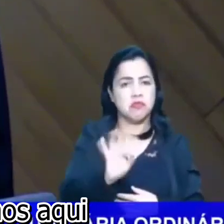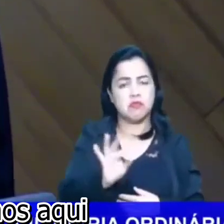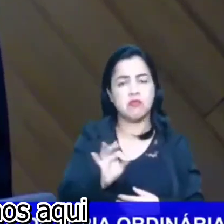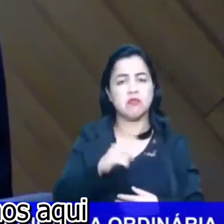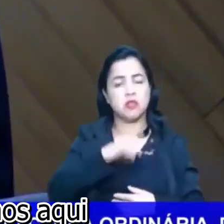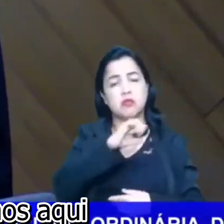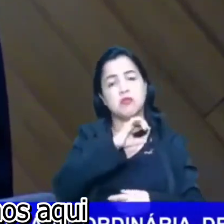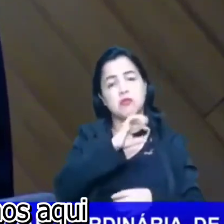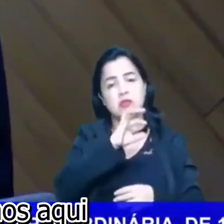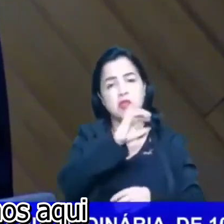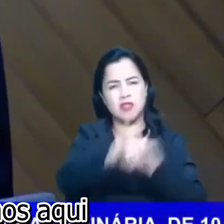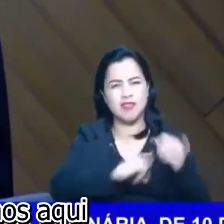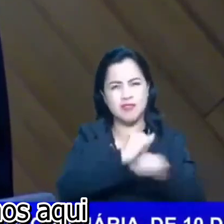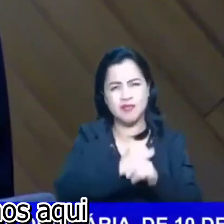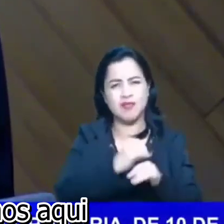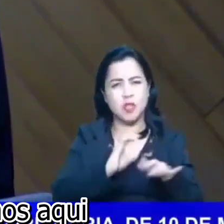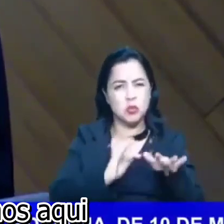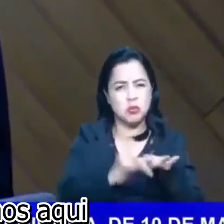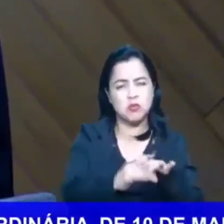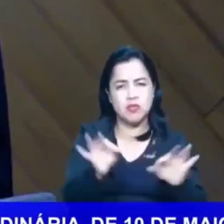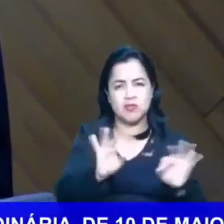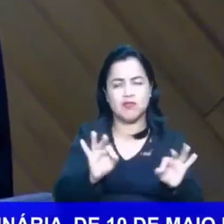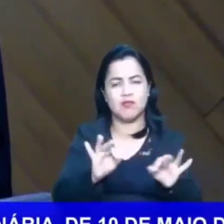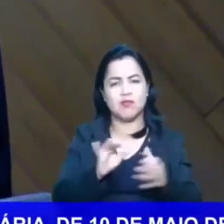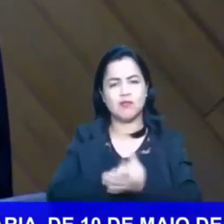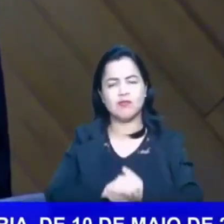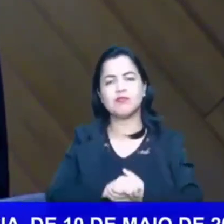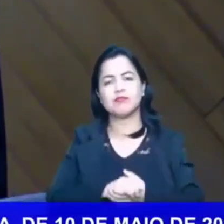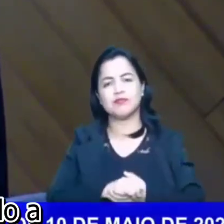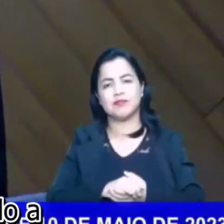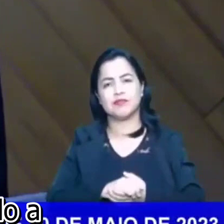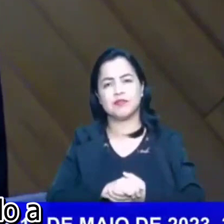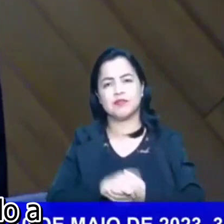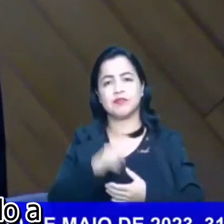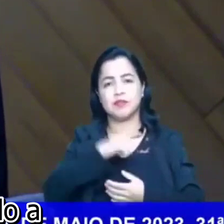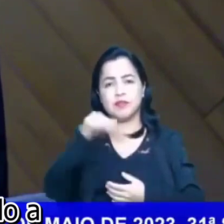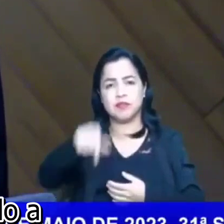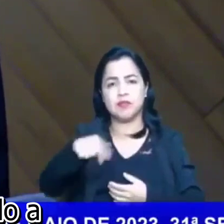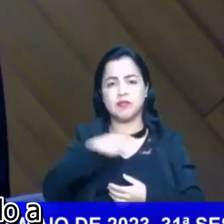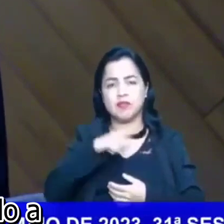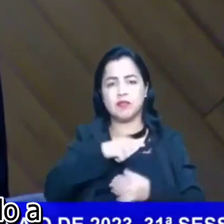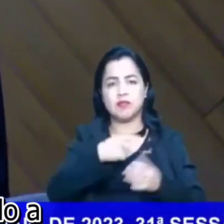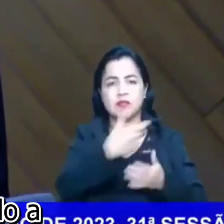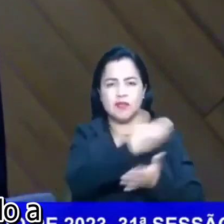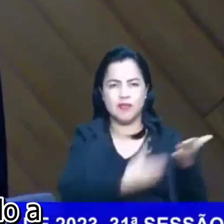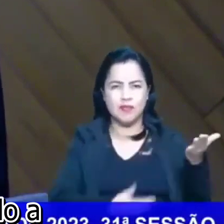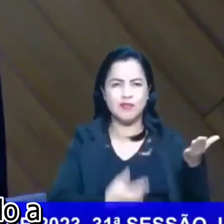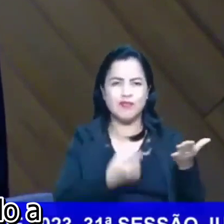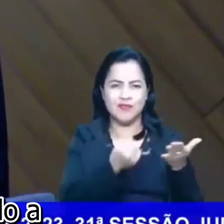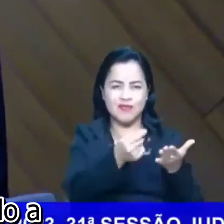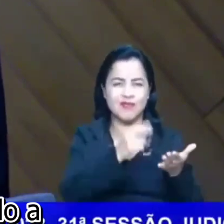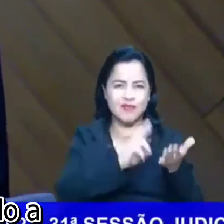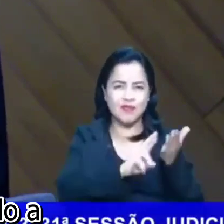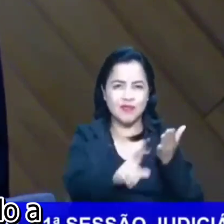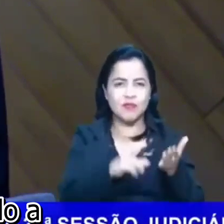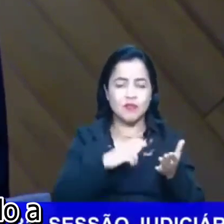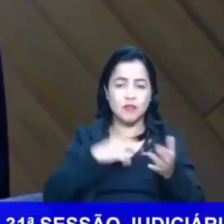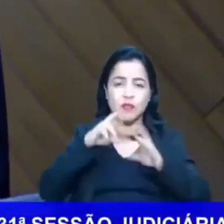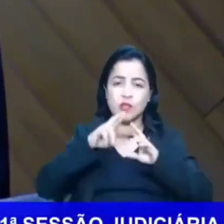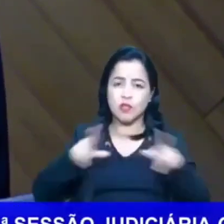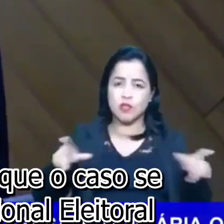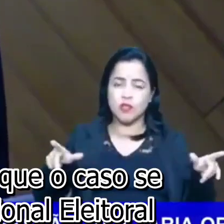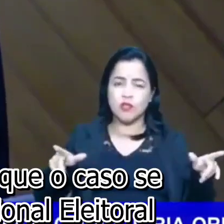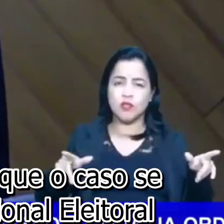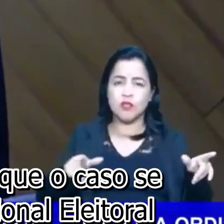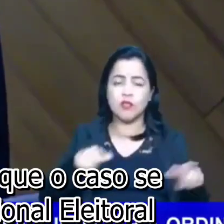né? Nós temos aqui uma prestação de contas distintas devido